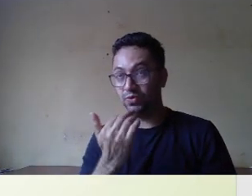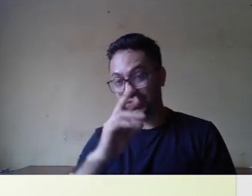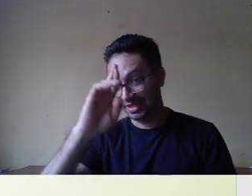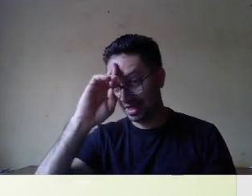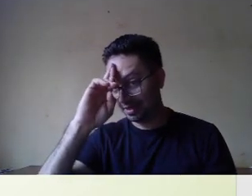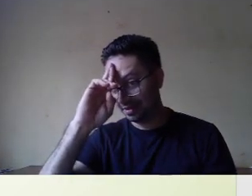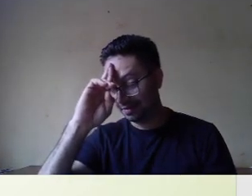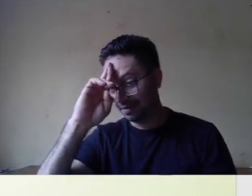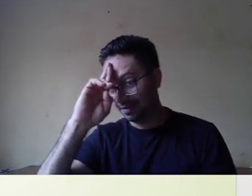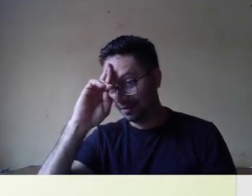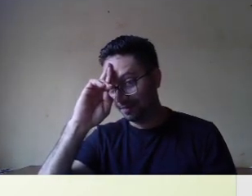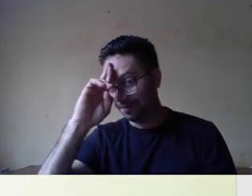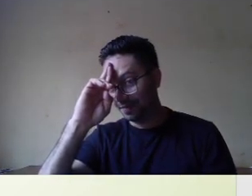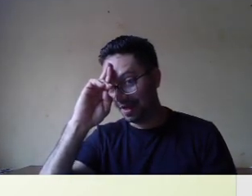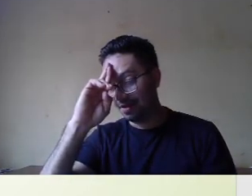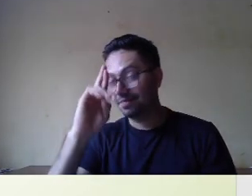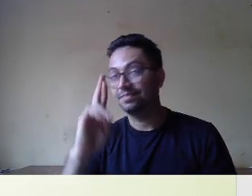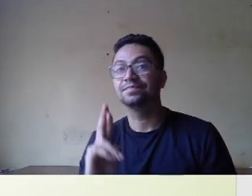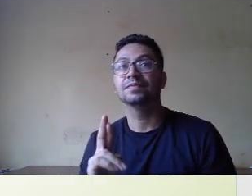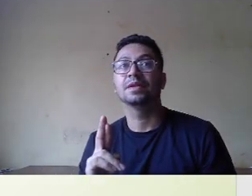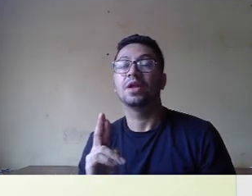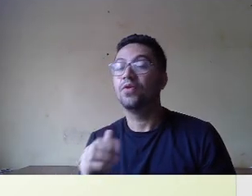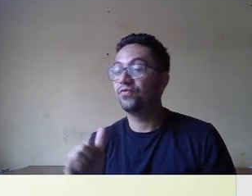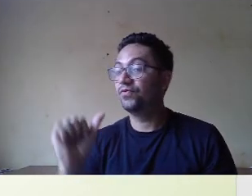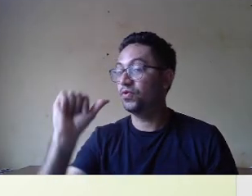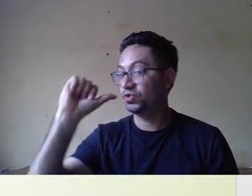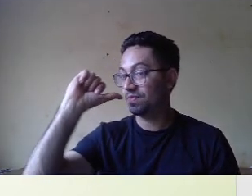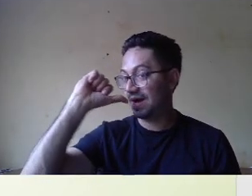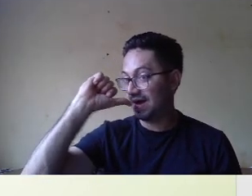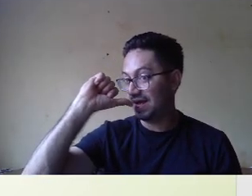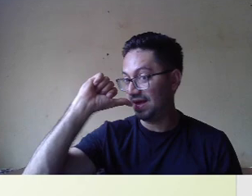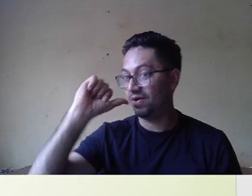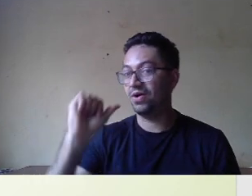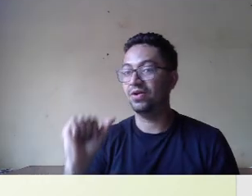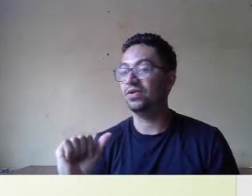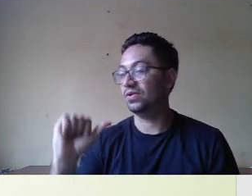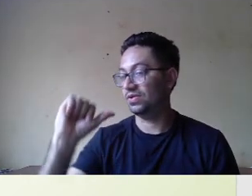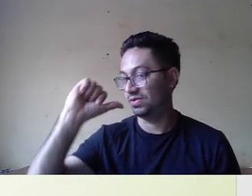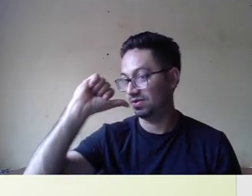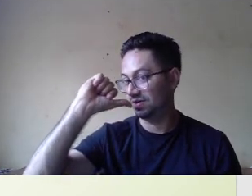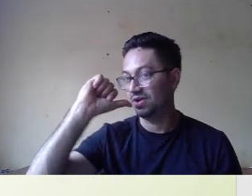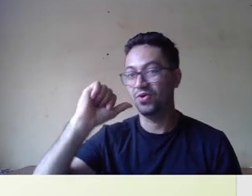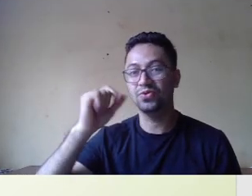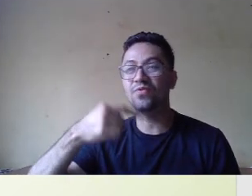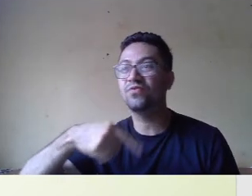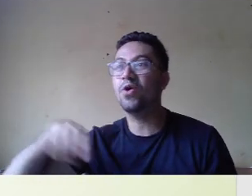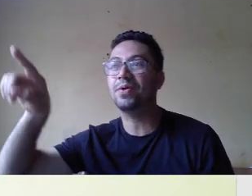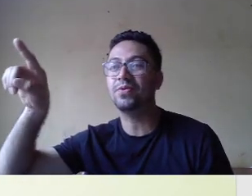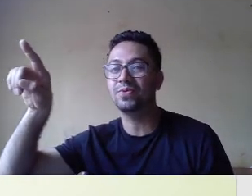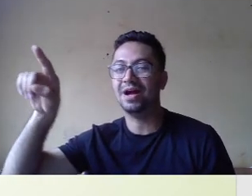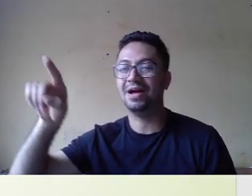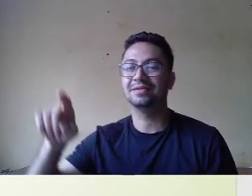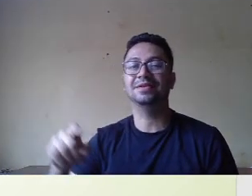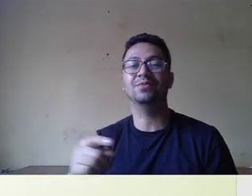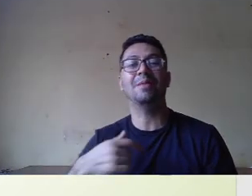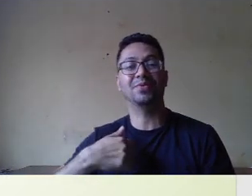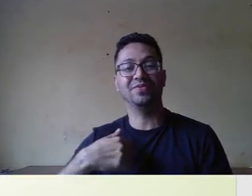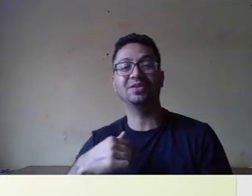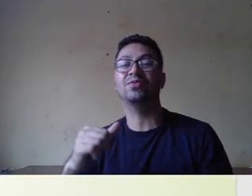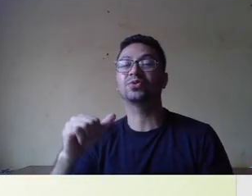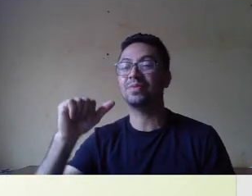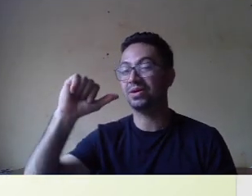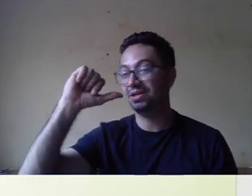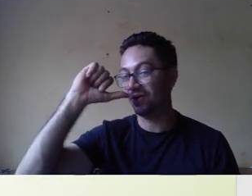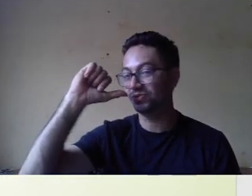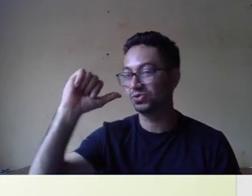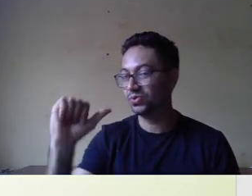já almocei, né? Eu vou tomar, ó. Eu não vou para algum lugar. Eu aproveito